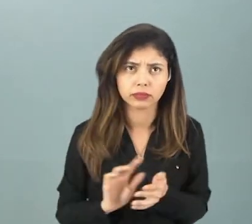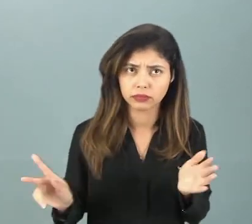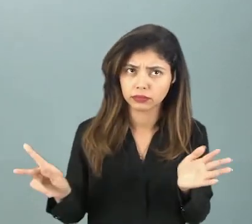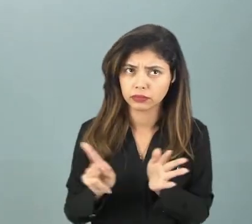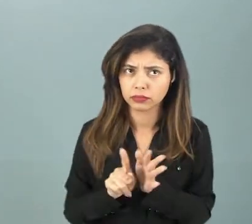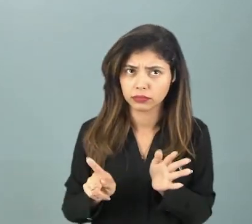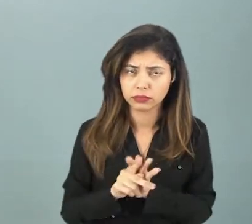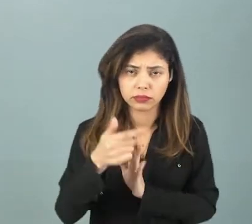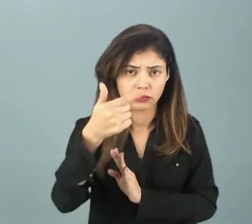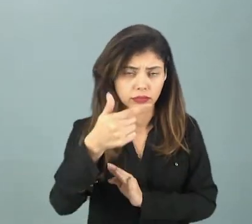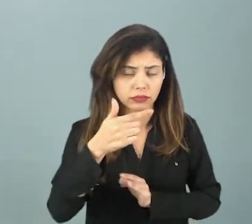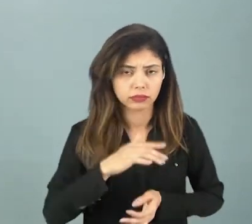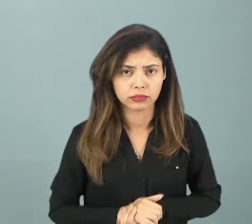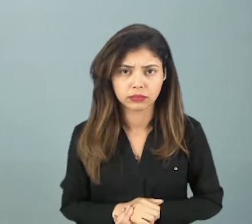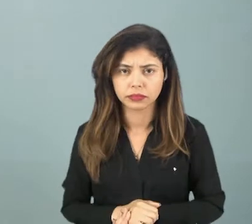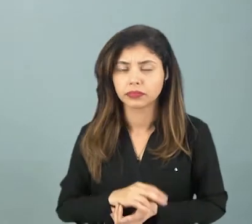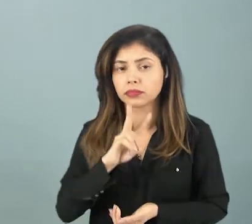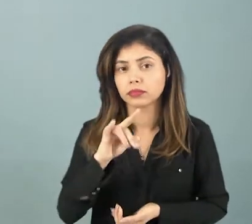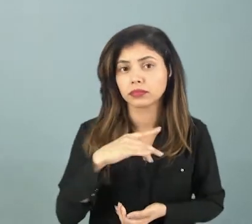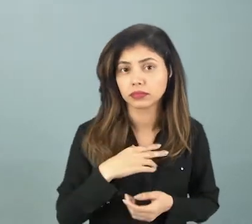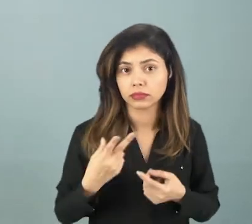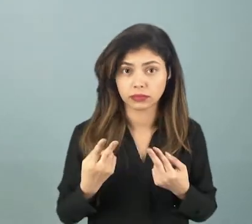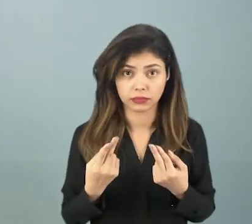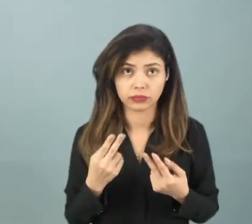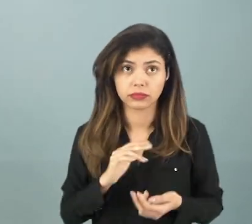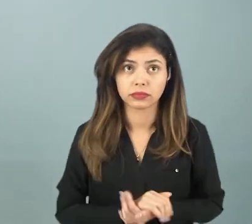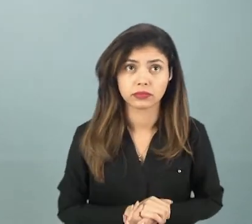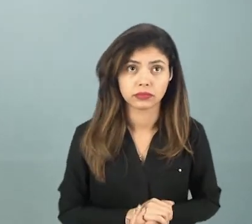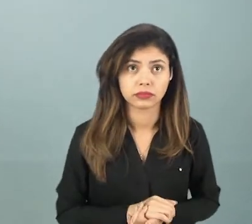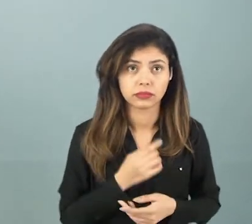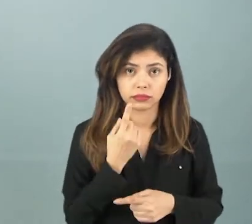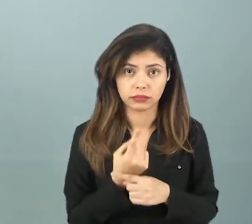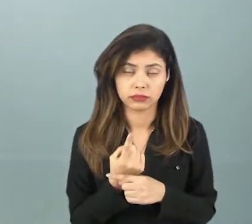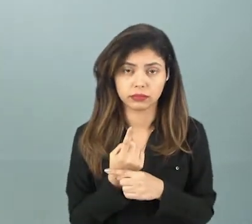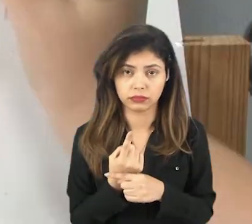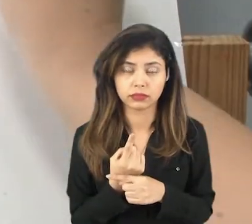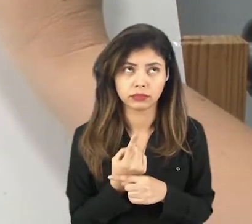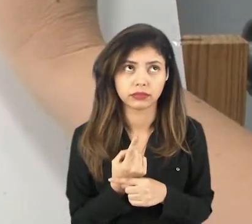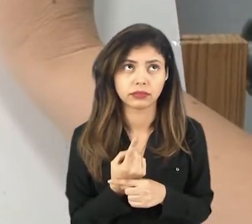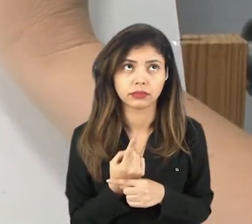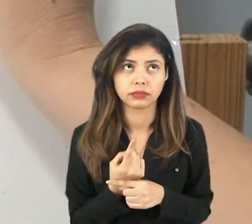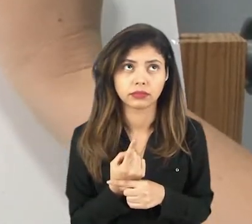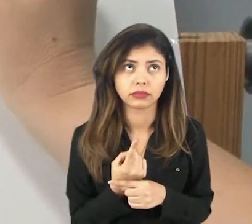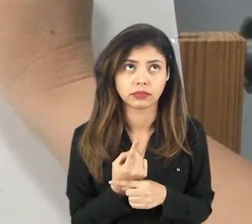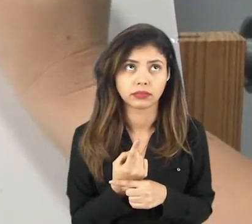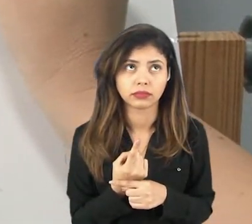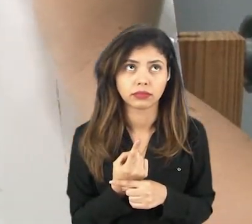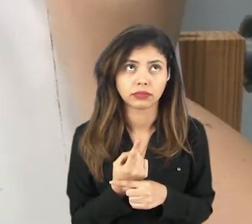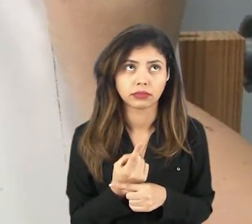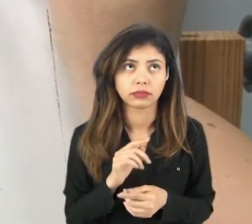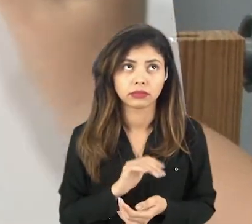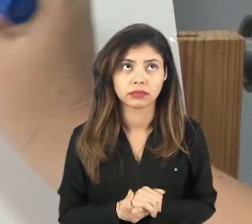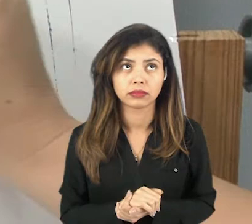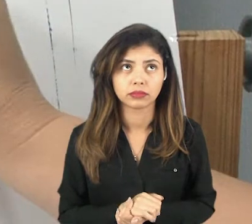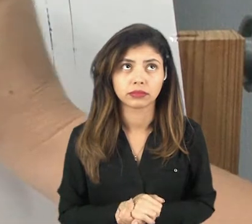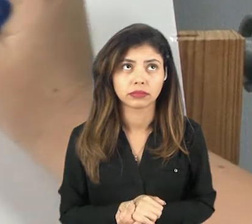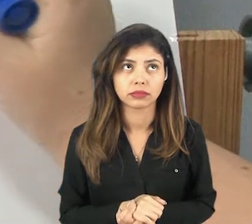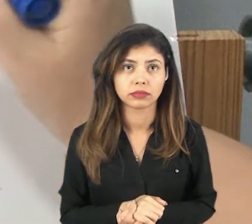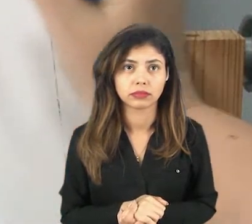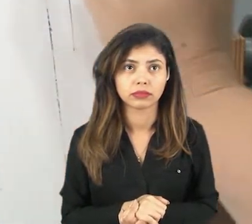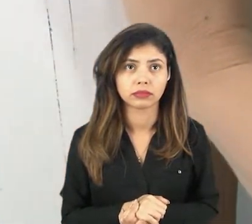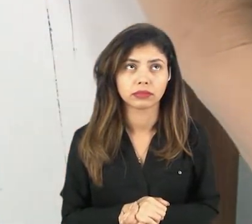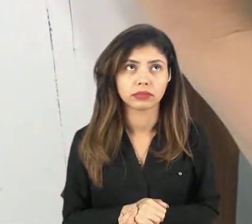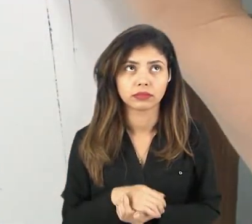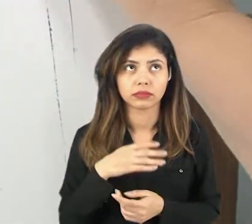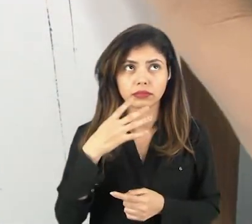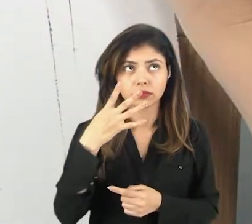próprio 2, que vai ser igual a 1, certinho? E vou dividir 4 por 2.